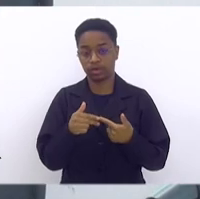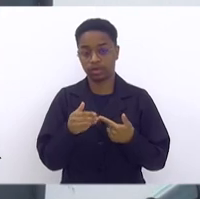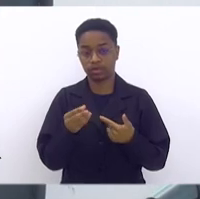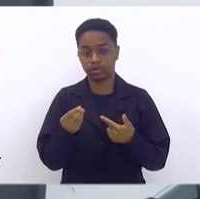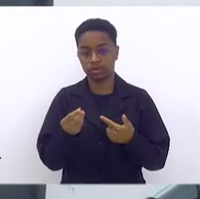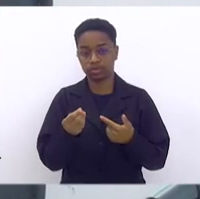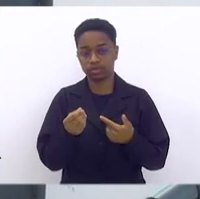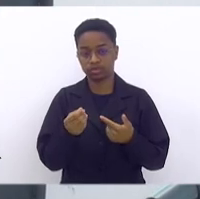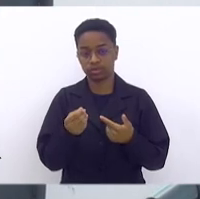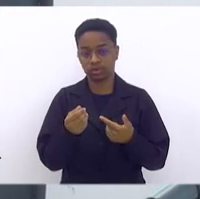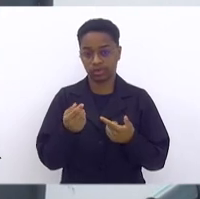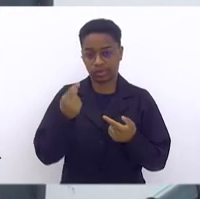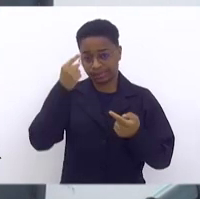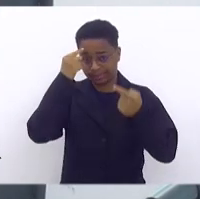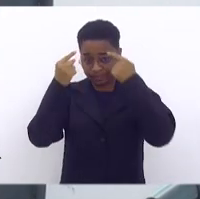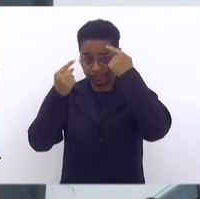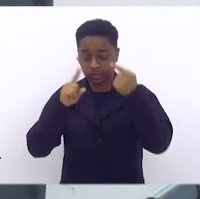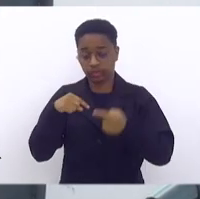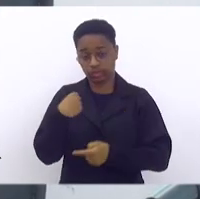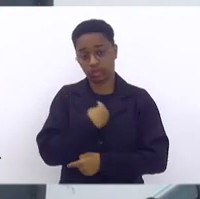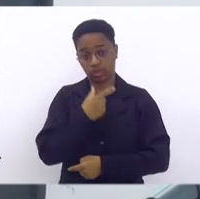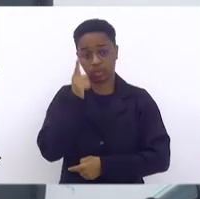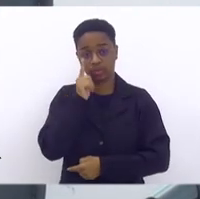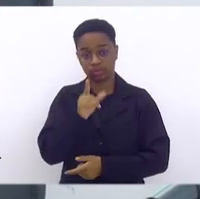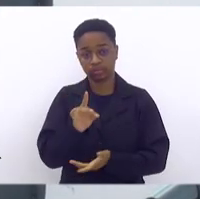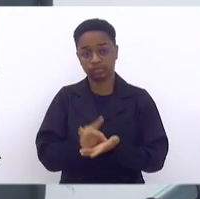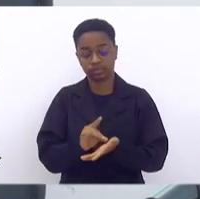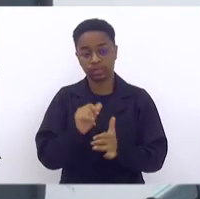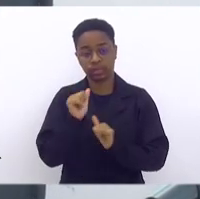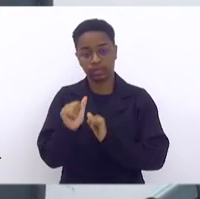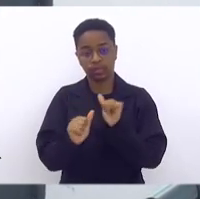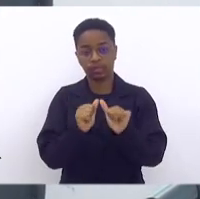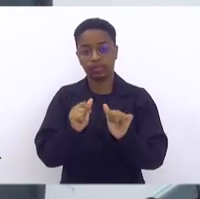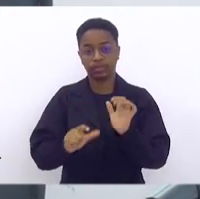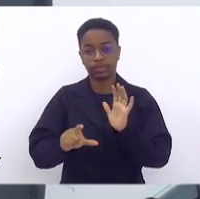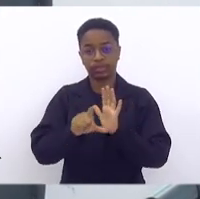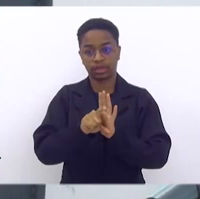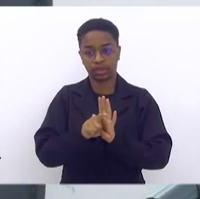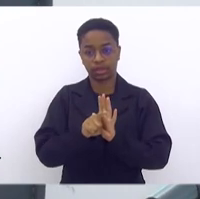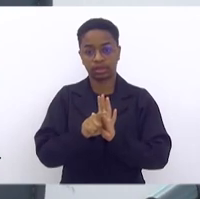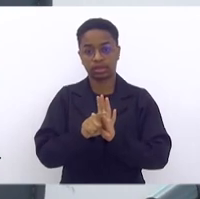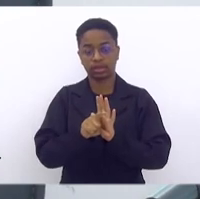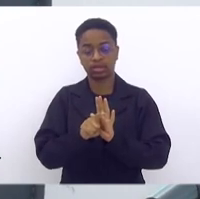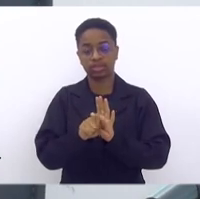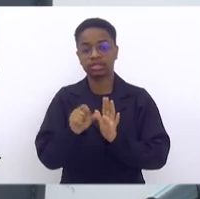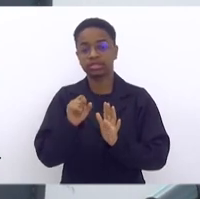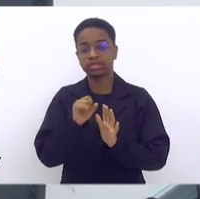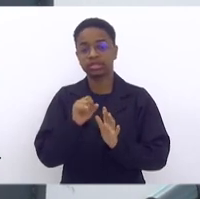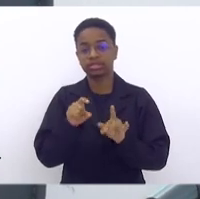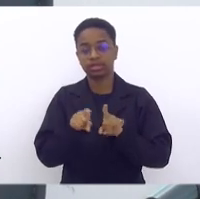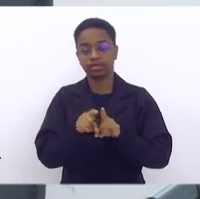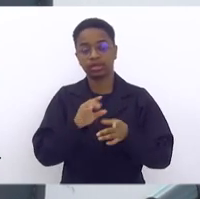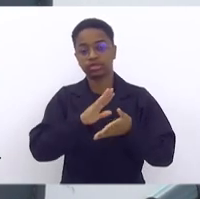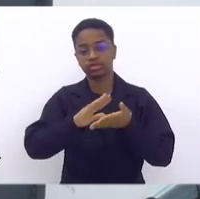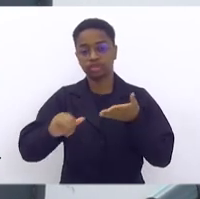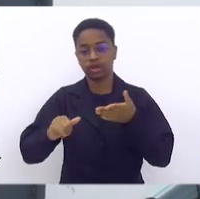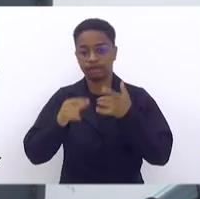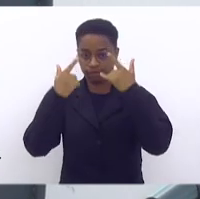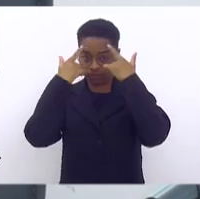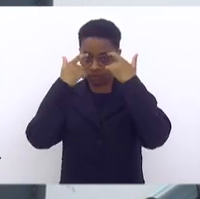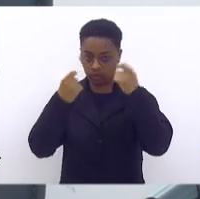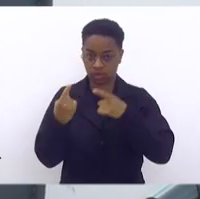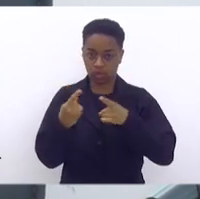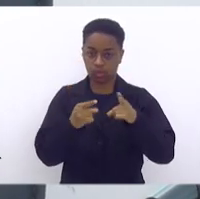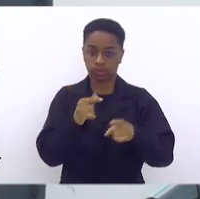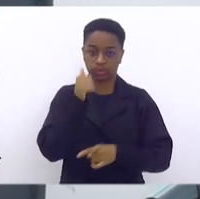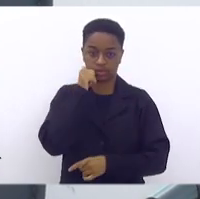nesse questionamento que nós conseguimos mudar a lei do juizado das pequenas causas e tirar a violência contra a